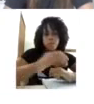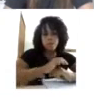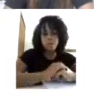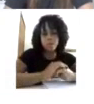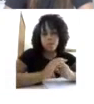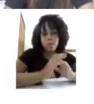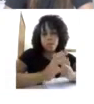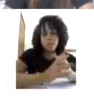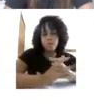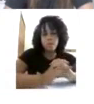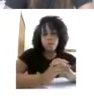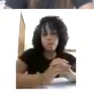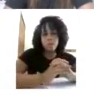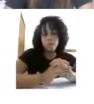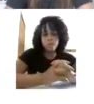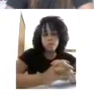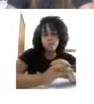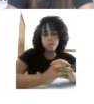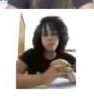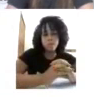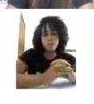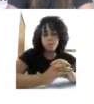vai dar continuidade à apresentação.